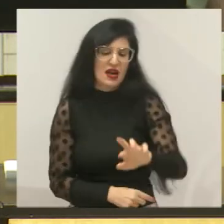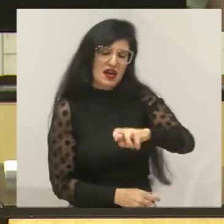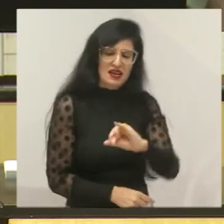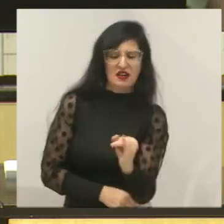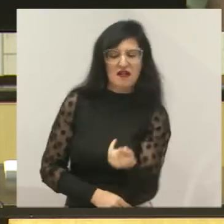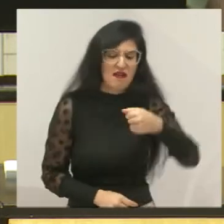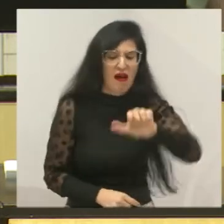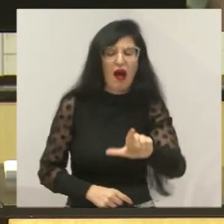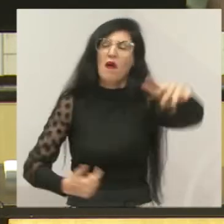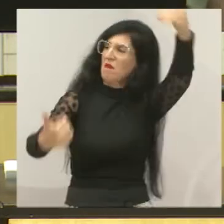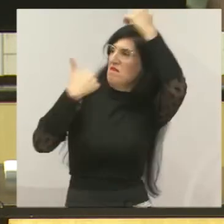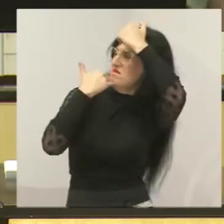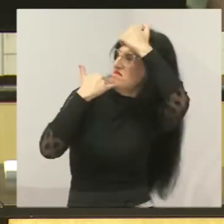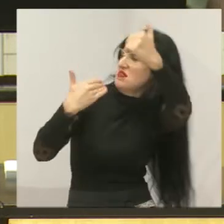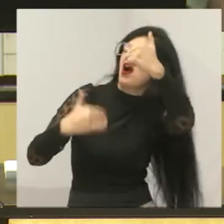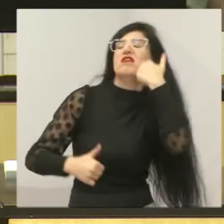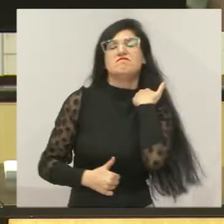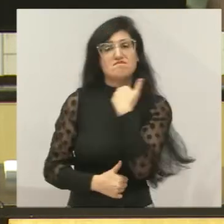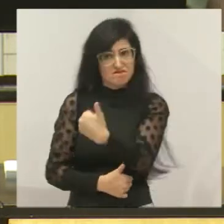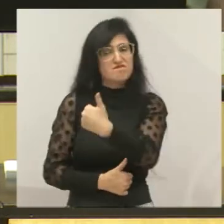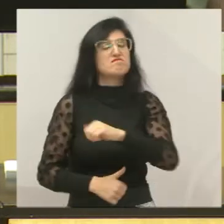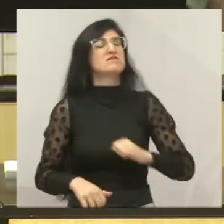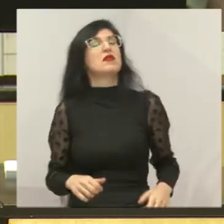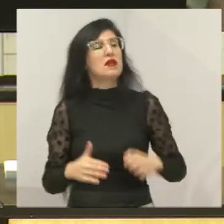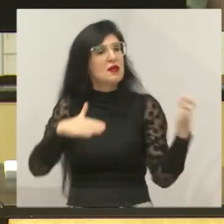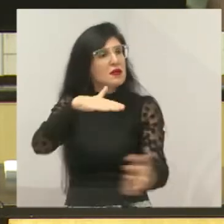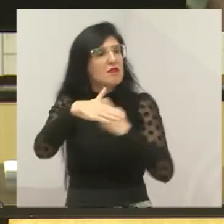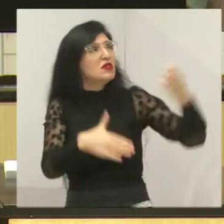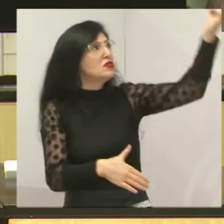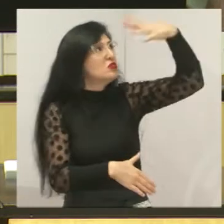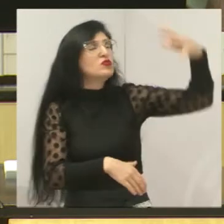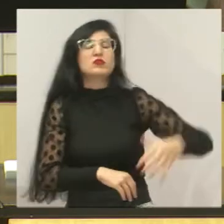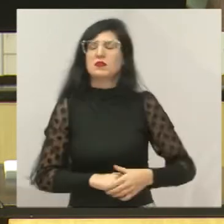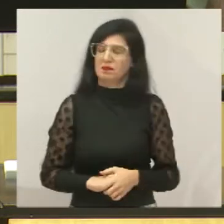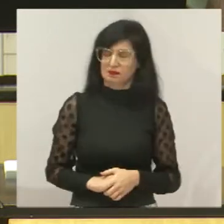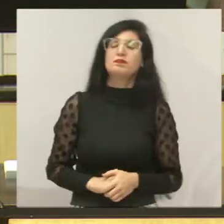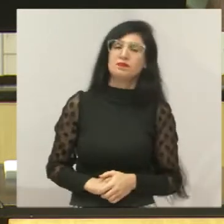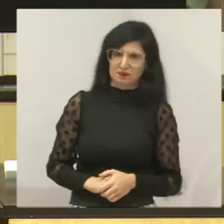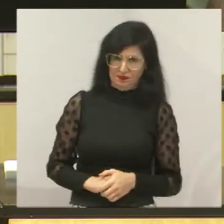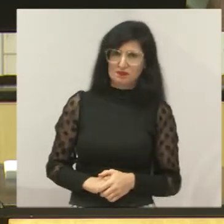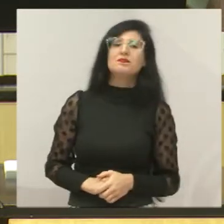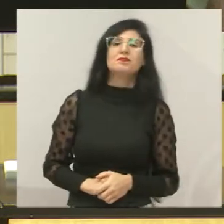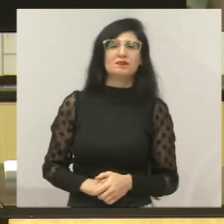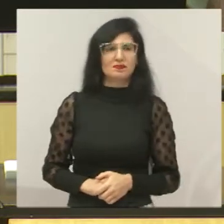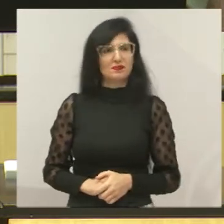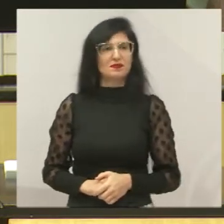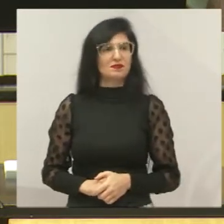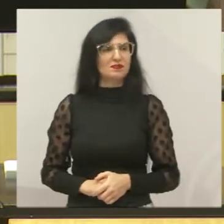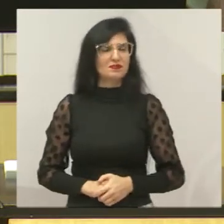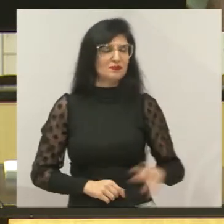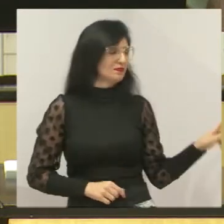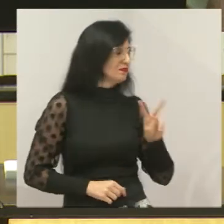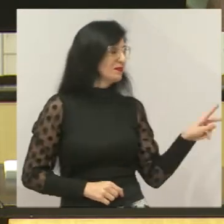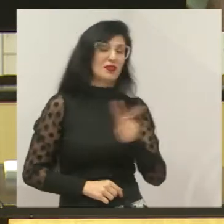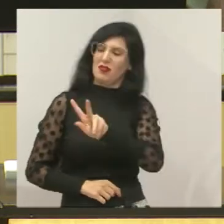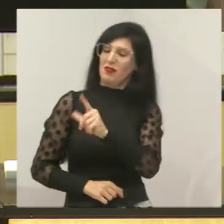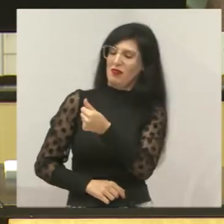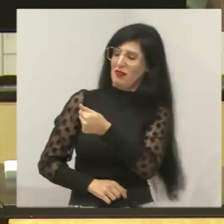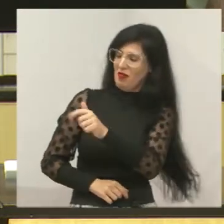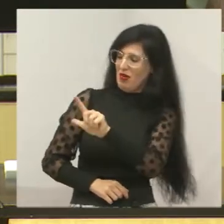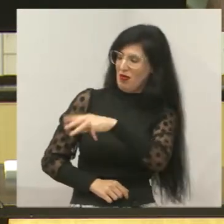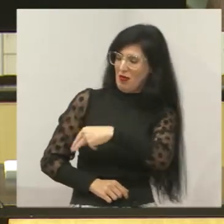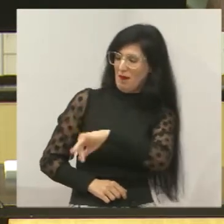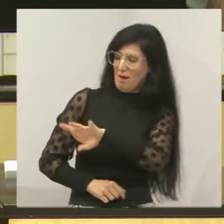recorremos à compreensão e aos prestos da IDP e antecipando agradecimento pela atenção dispensada, subscrevemos. Vereador Valmir Parque do Meia